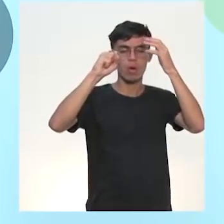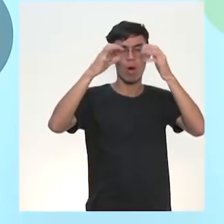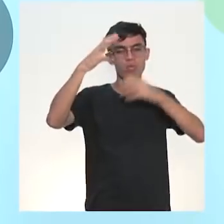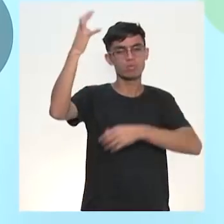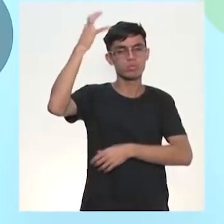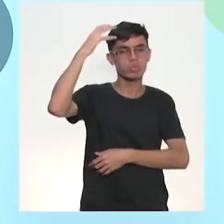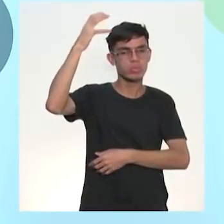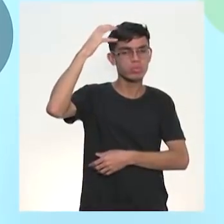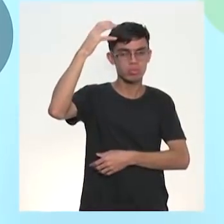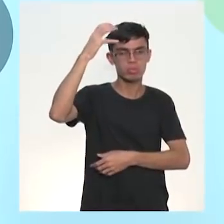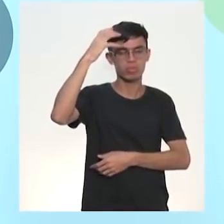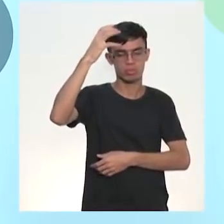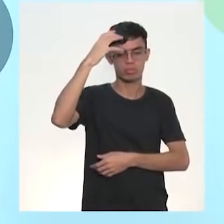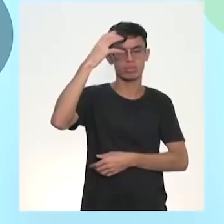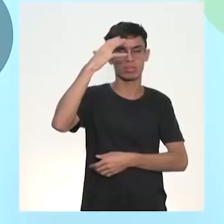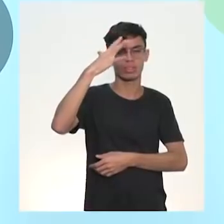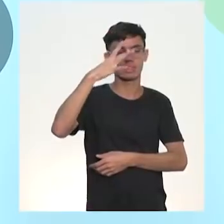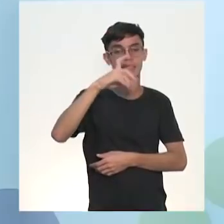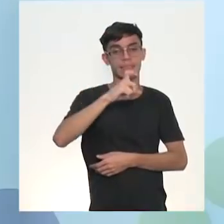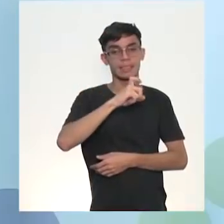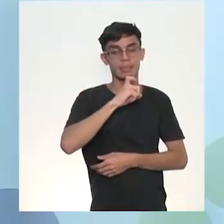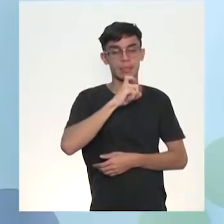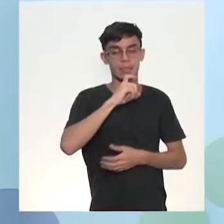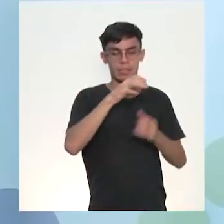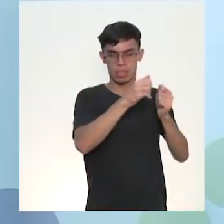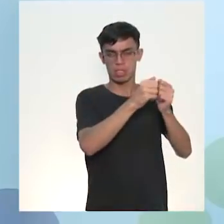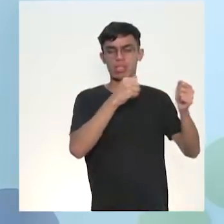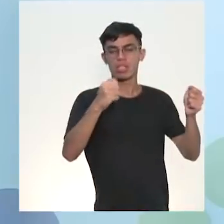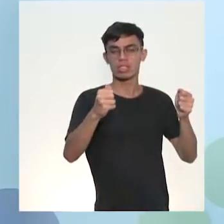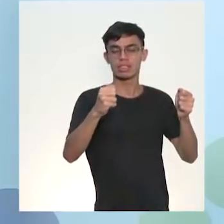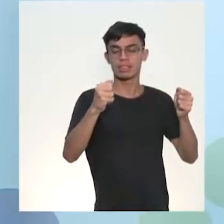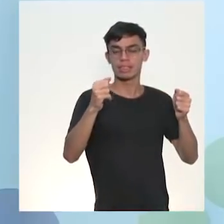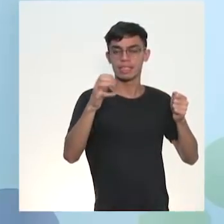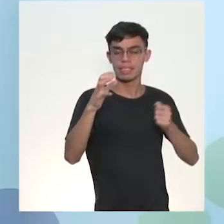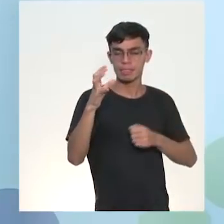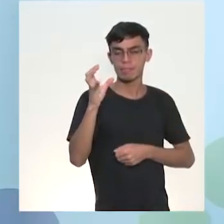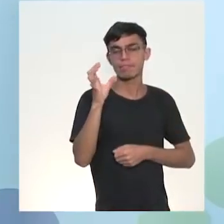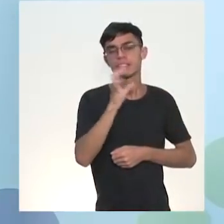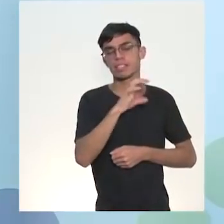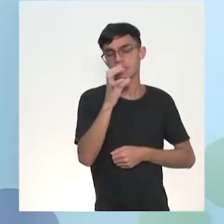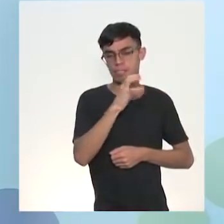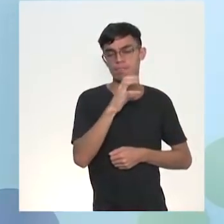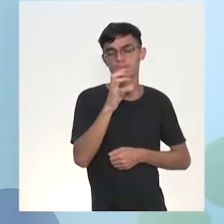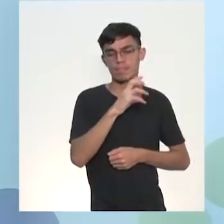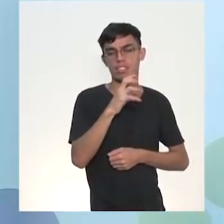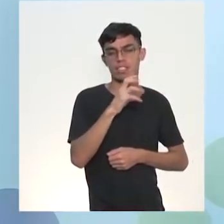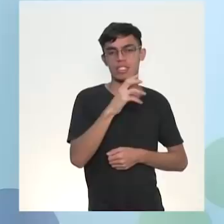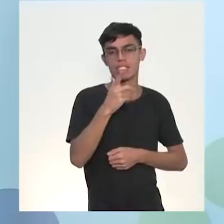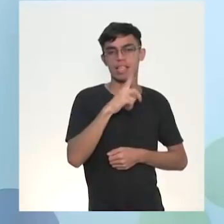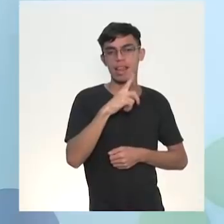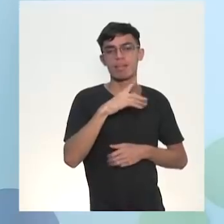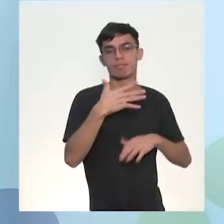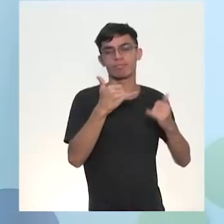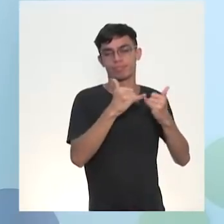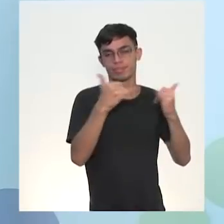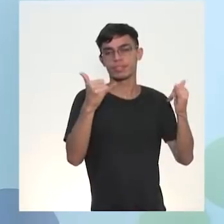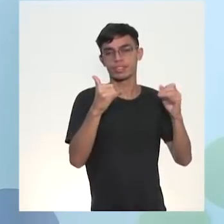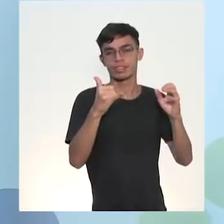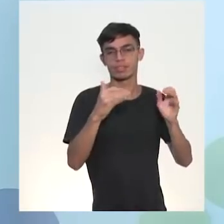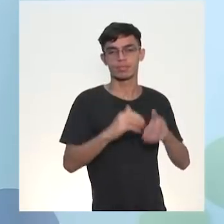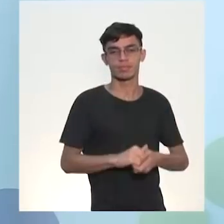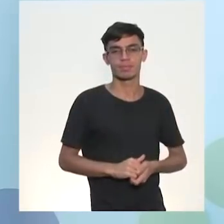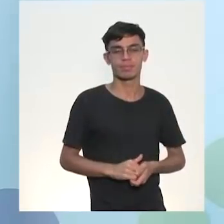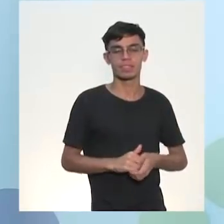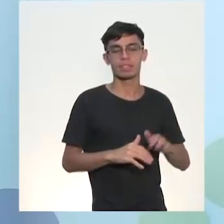de trás, no radiador. Sim, não estou falando a função dele, mas aqueles que a gente coloca e tem a energia térmica como